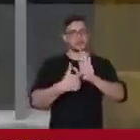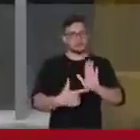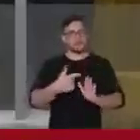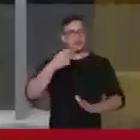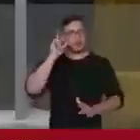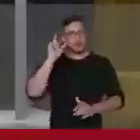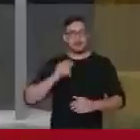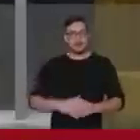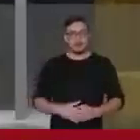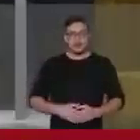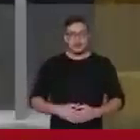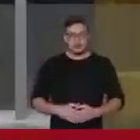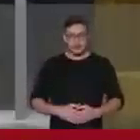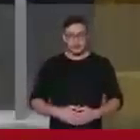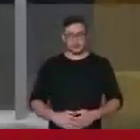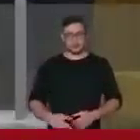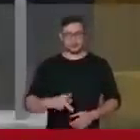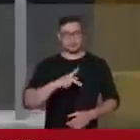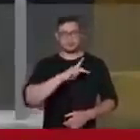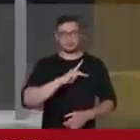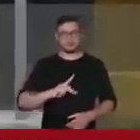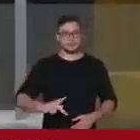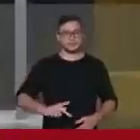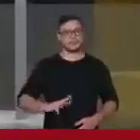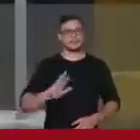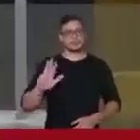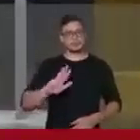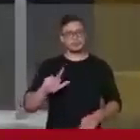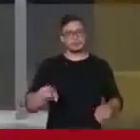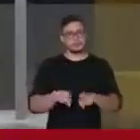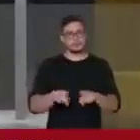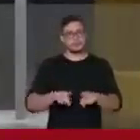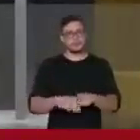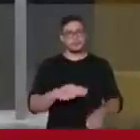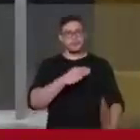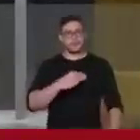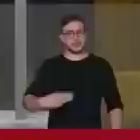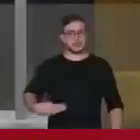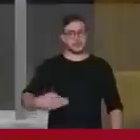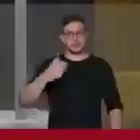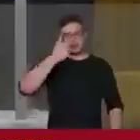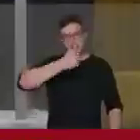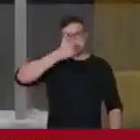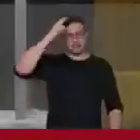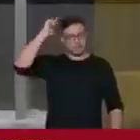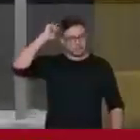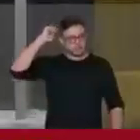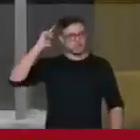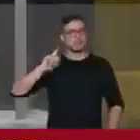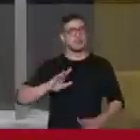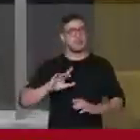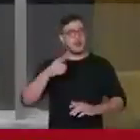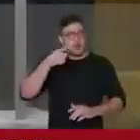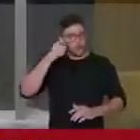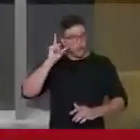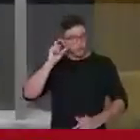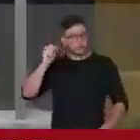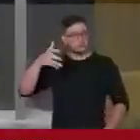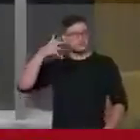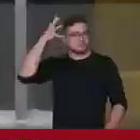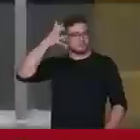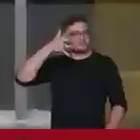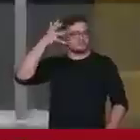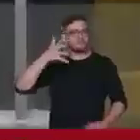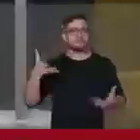Lula contra o Ministro Alexandre de Moraes que aliás fez uma fala brilhante e avisou os